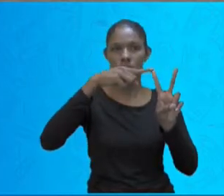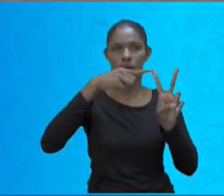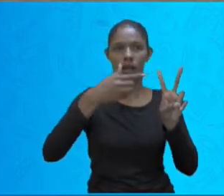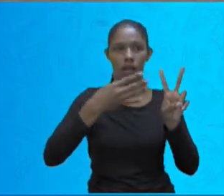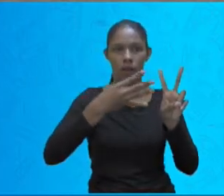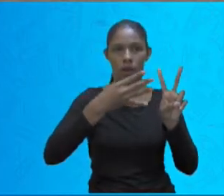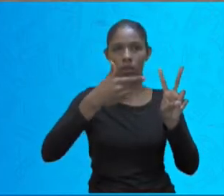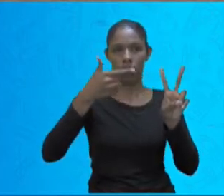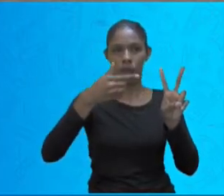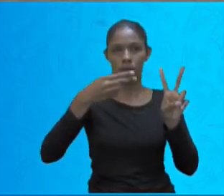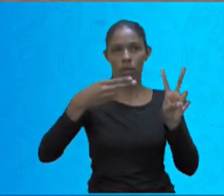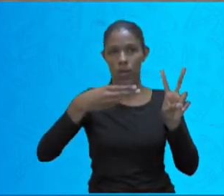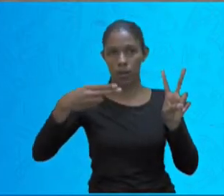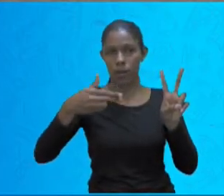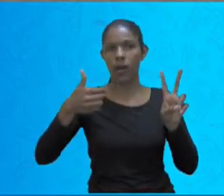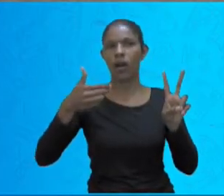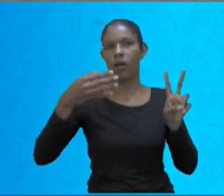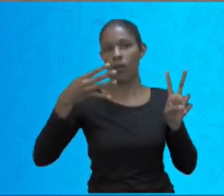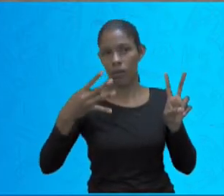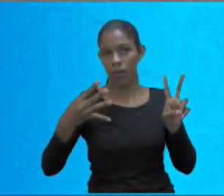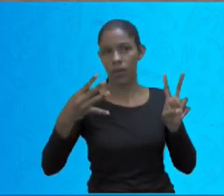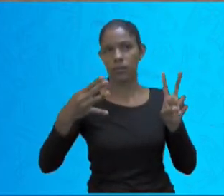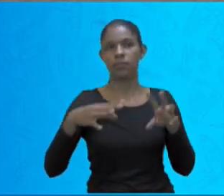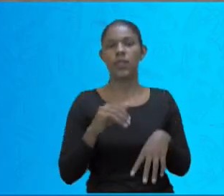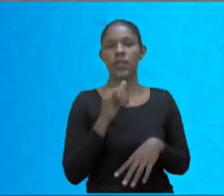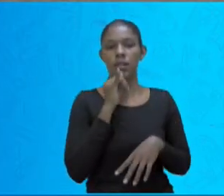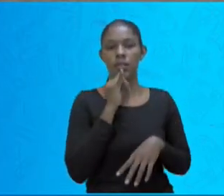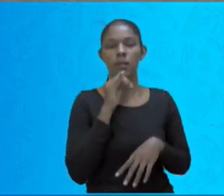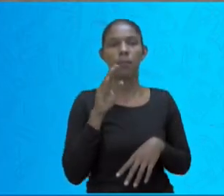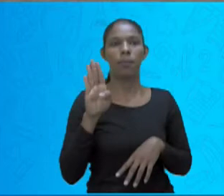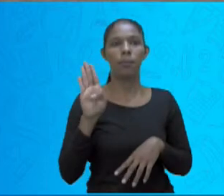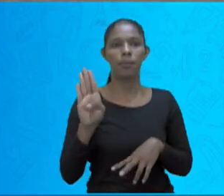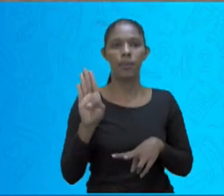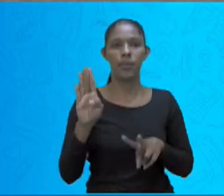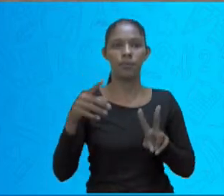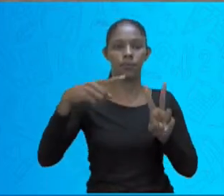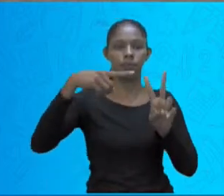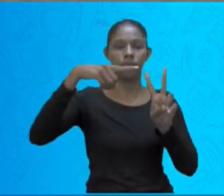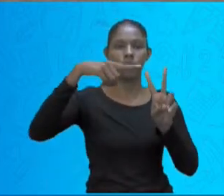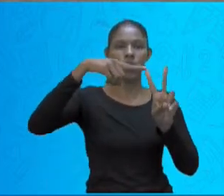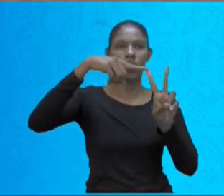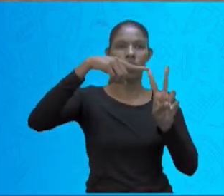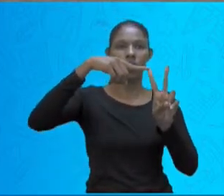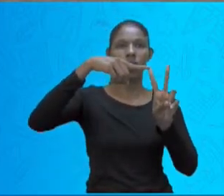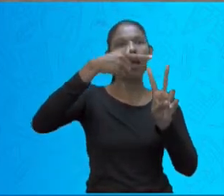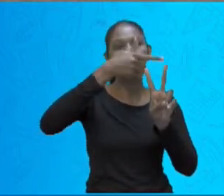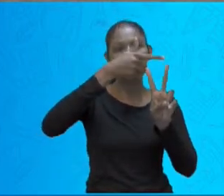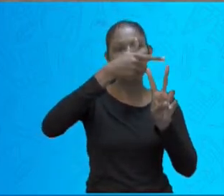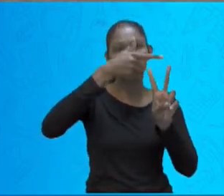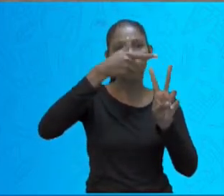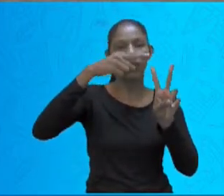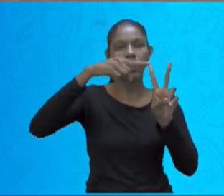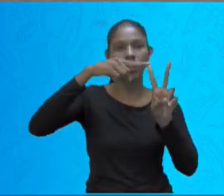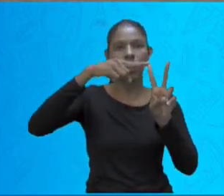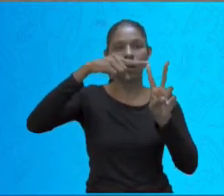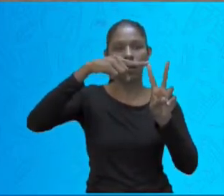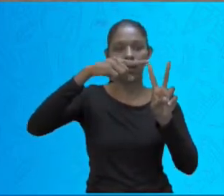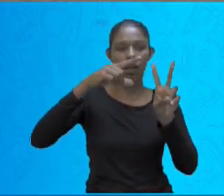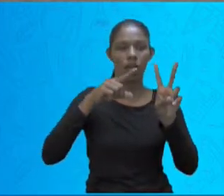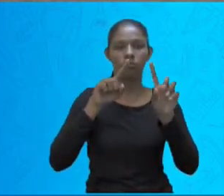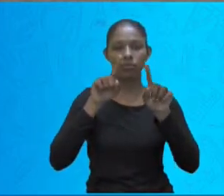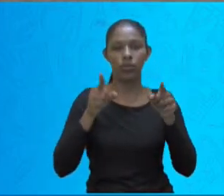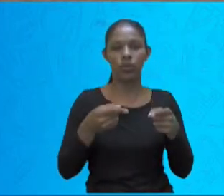o radicando, 4. Exemplo B. Raiz quadrada de menos 11 ao quadrado. Da mesma forma,